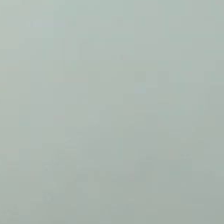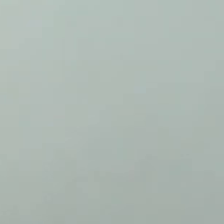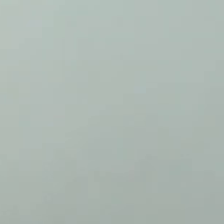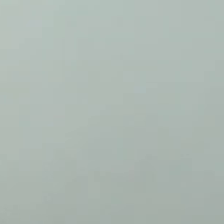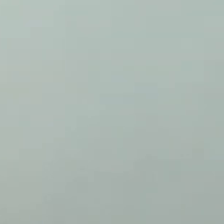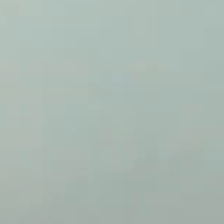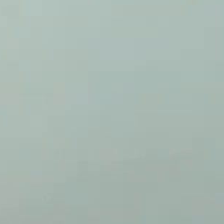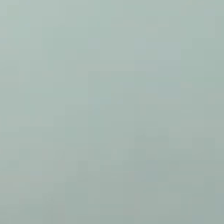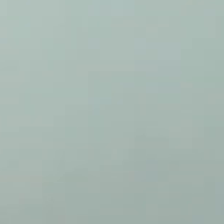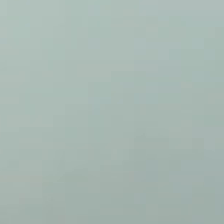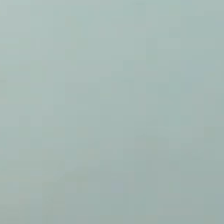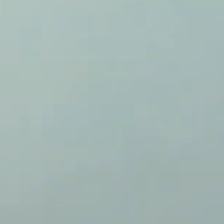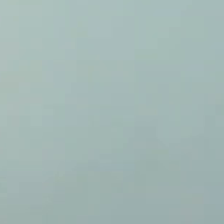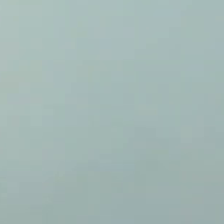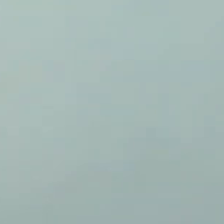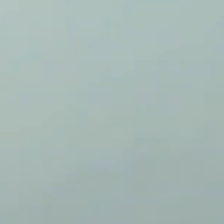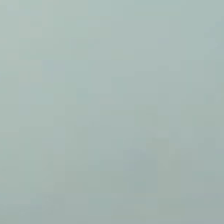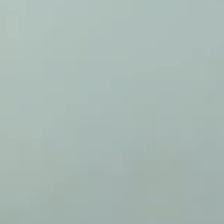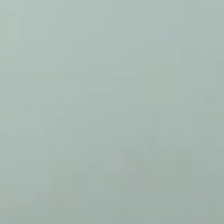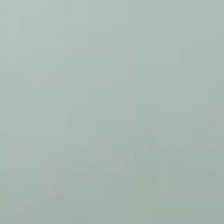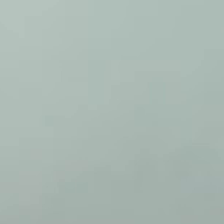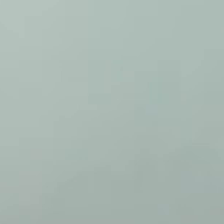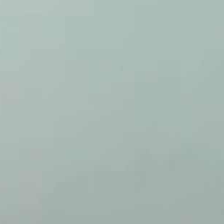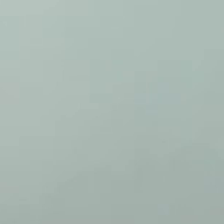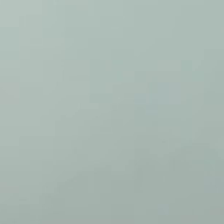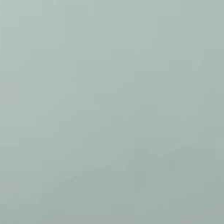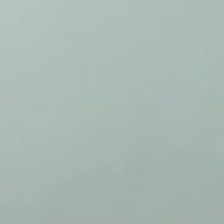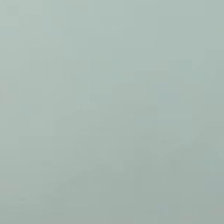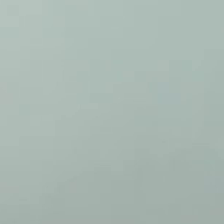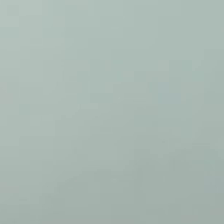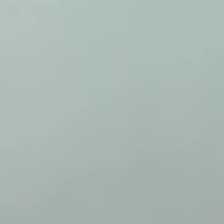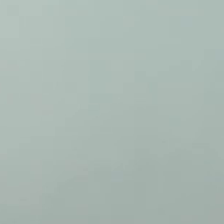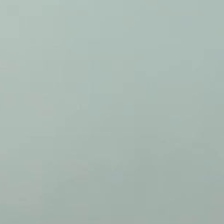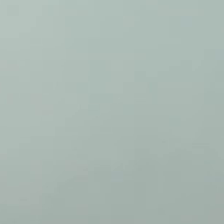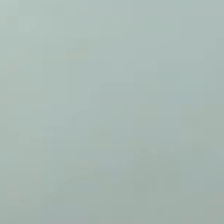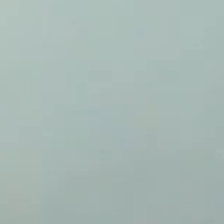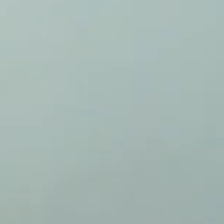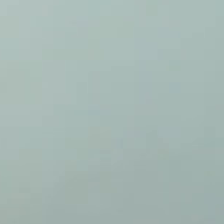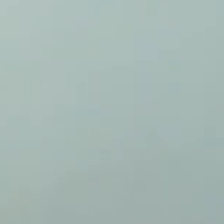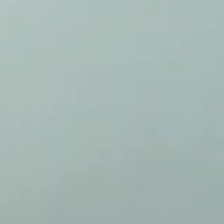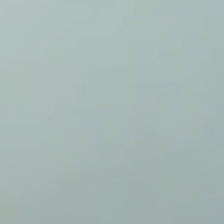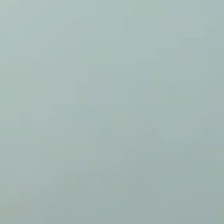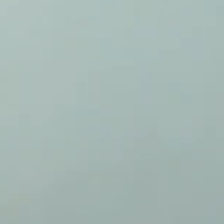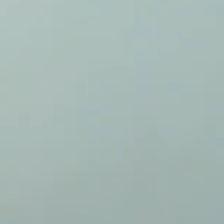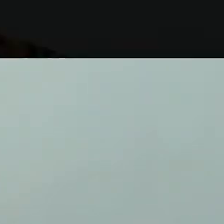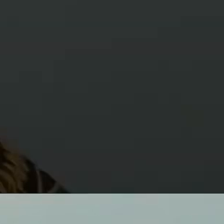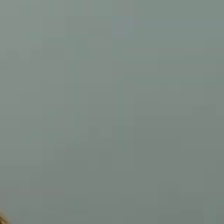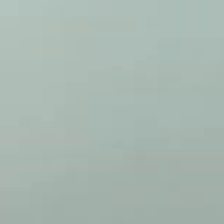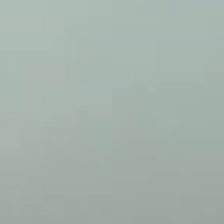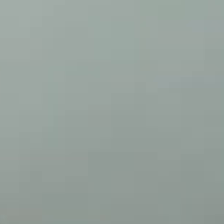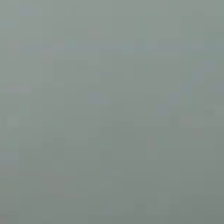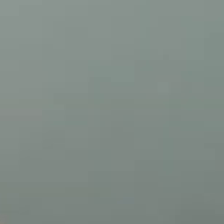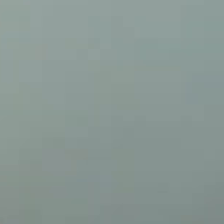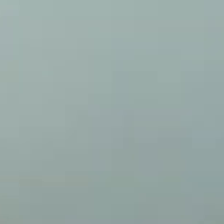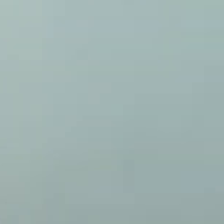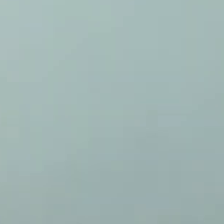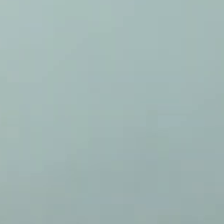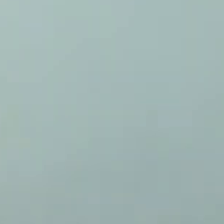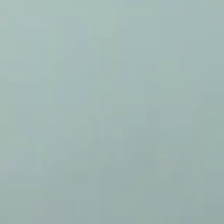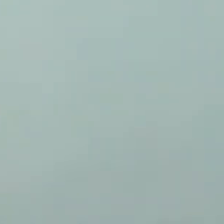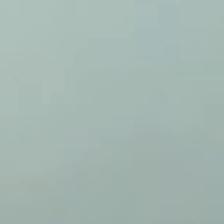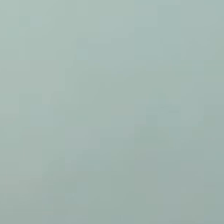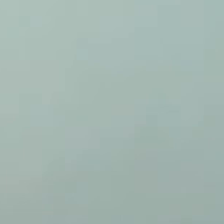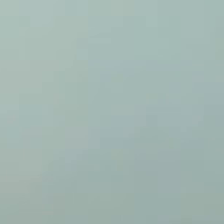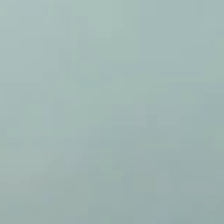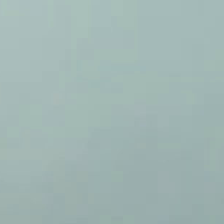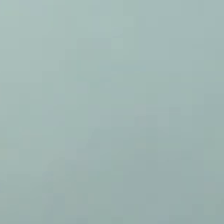bonecas para que as crianças brincassem e se divertissem para esquecer um pouco daquela situação. Porque elas eram feitas em